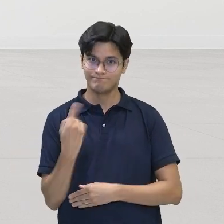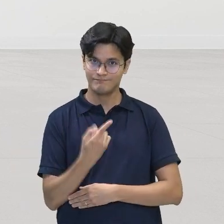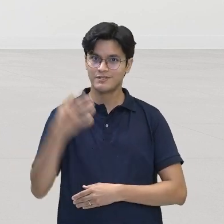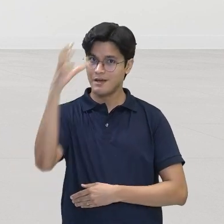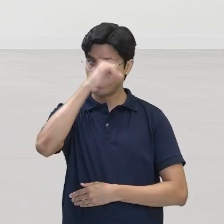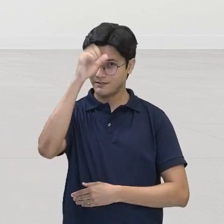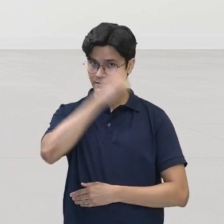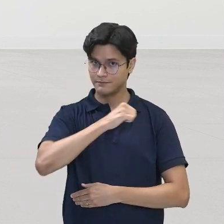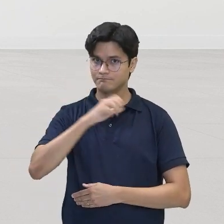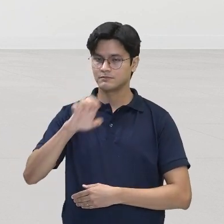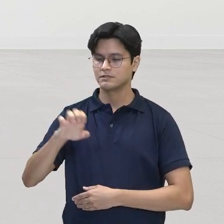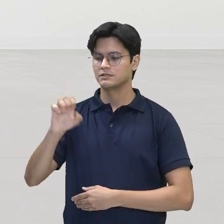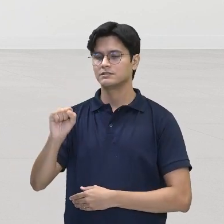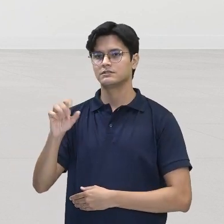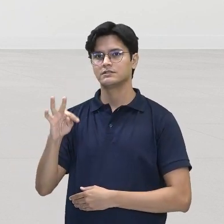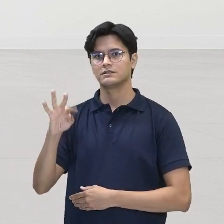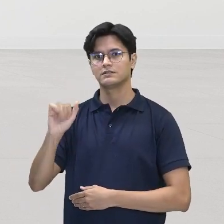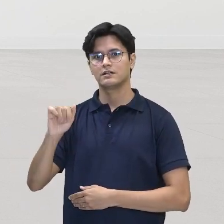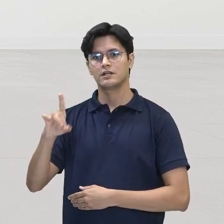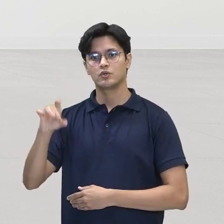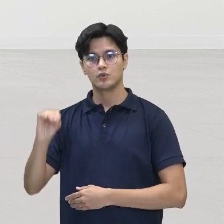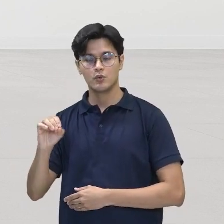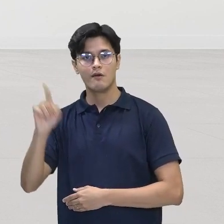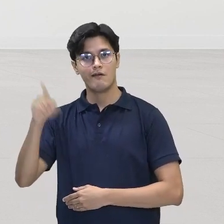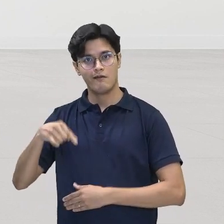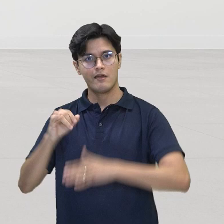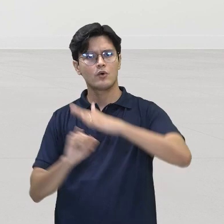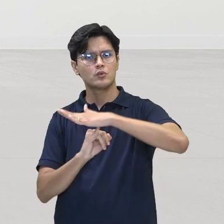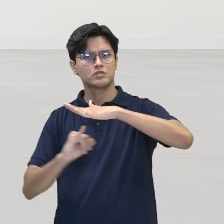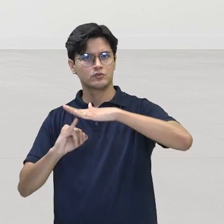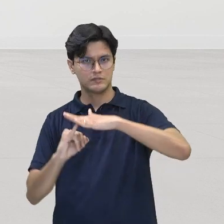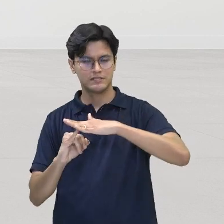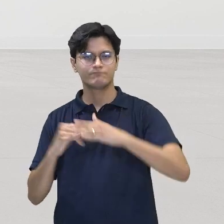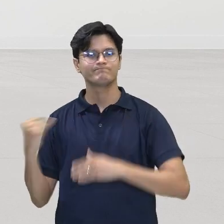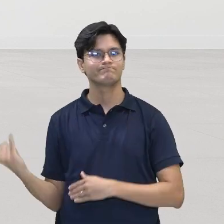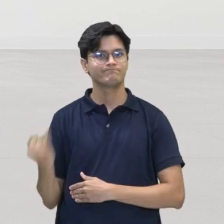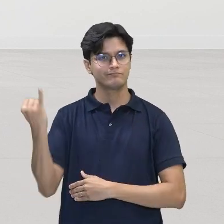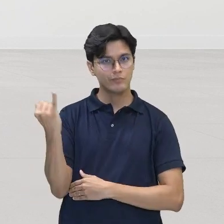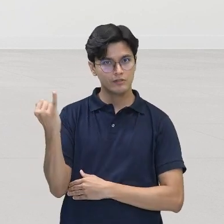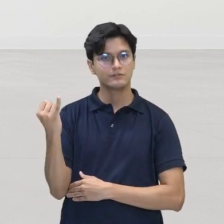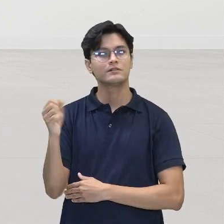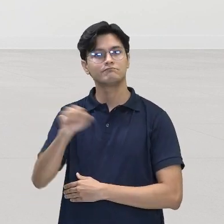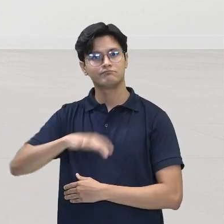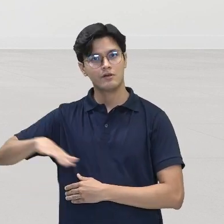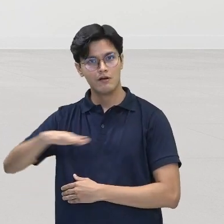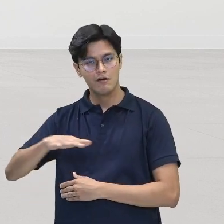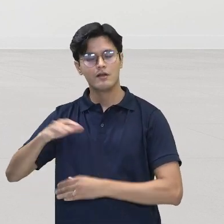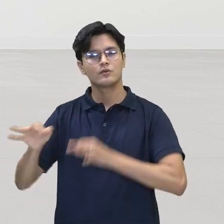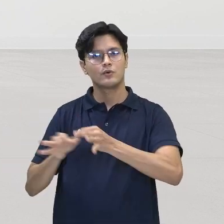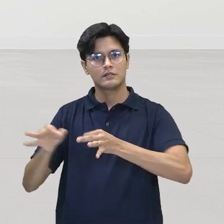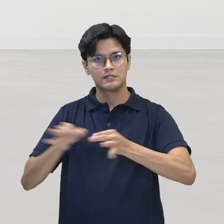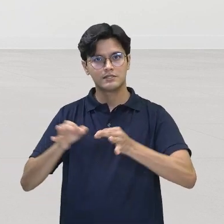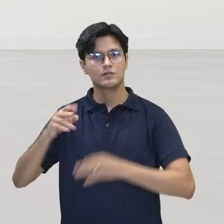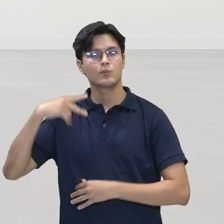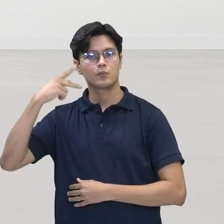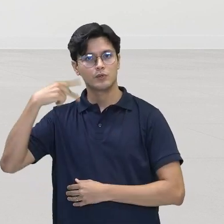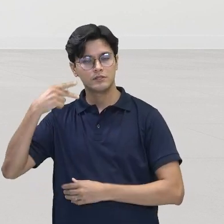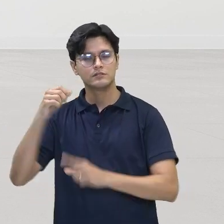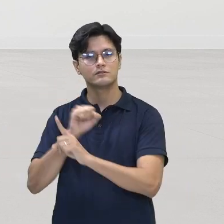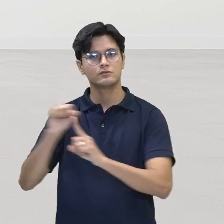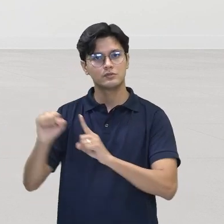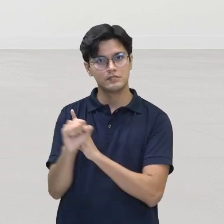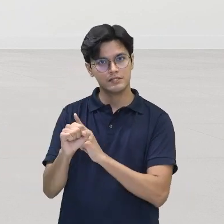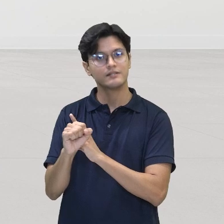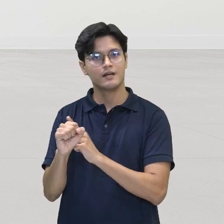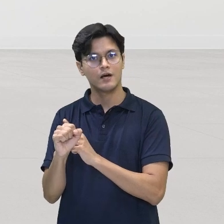o seguinte, o Estado é uma das instituições mais importantes da organização política e social da humanidade,